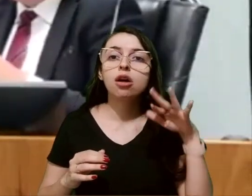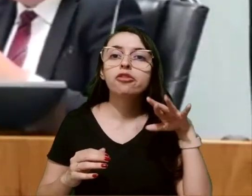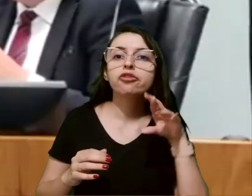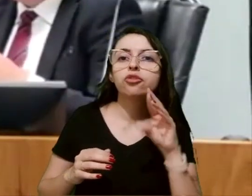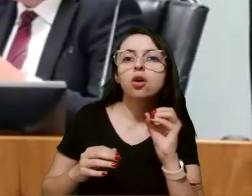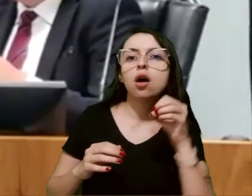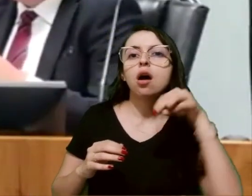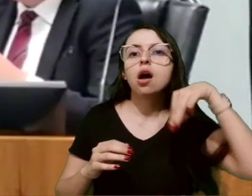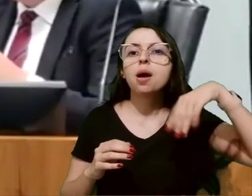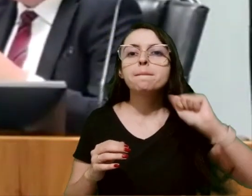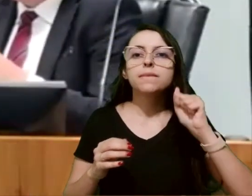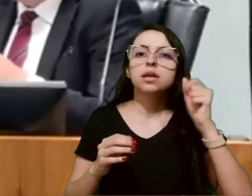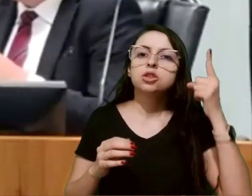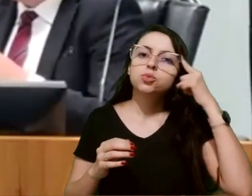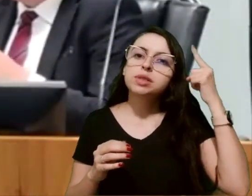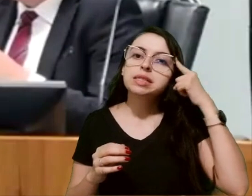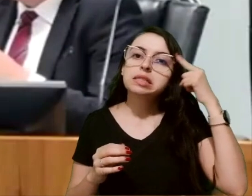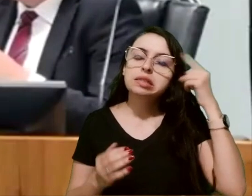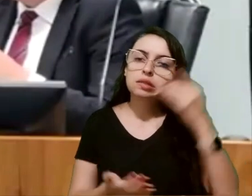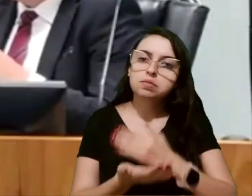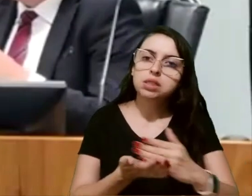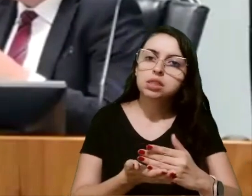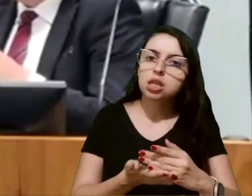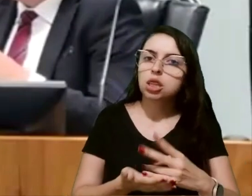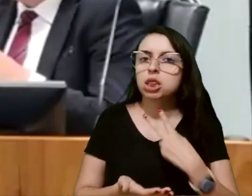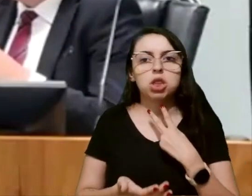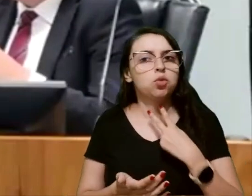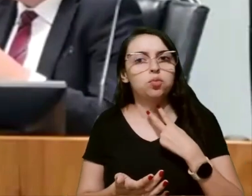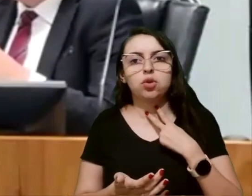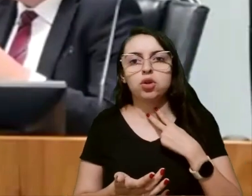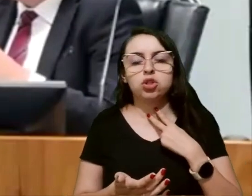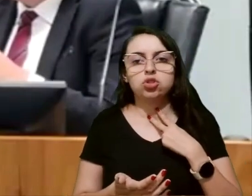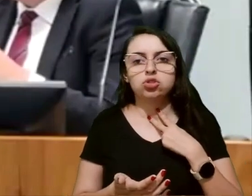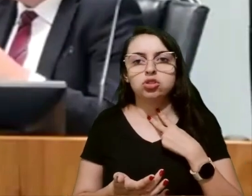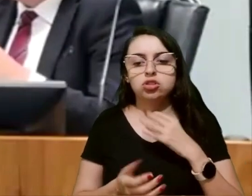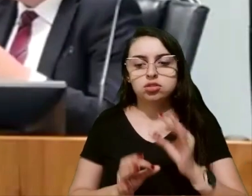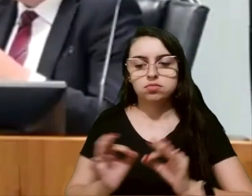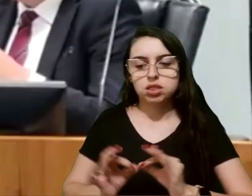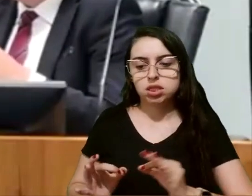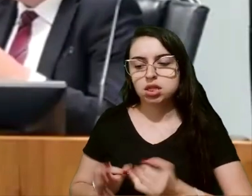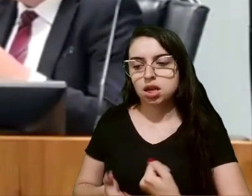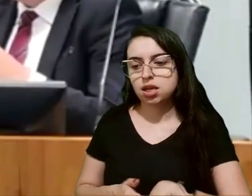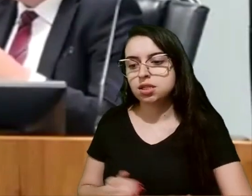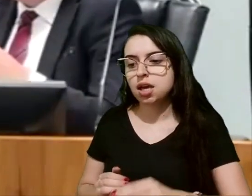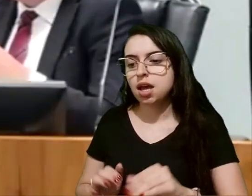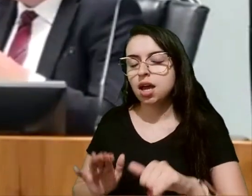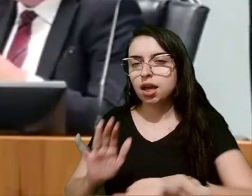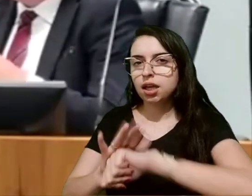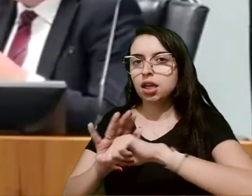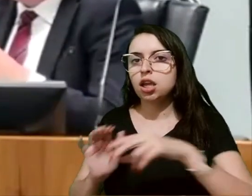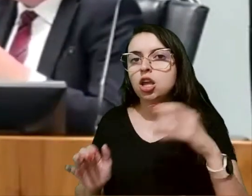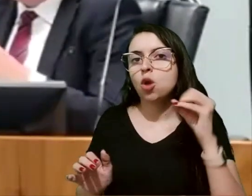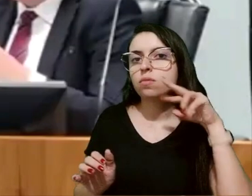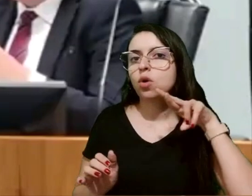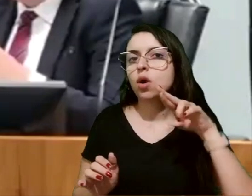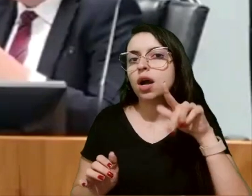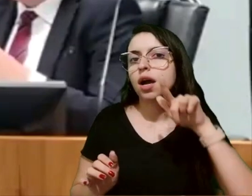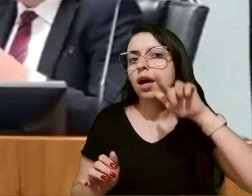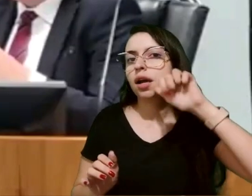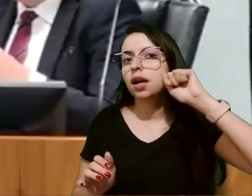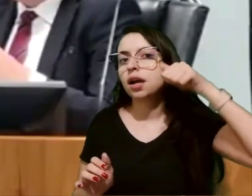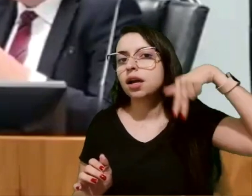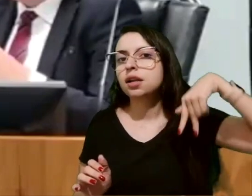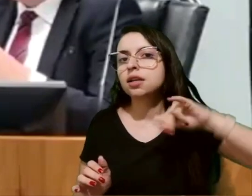uma forma de ter uma reflexão sobre isso, partindo da premissa de que você não pode especializar em crime organizado, o que me parece